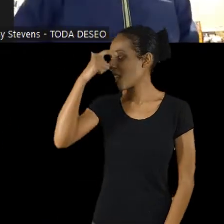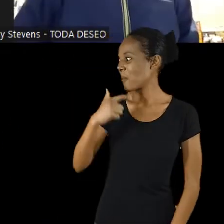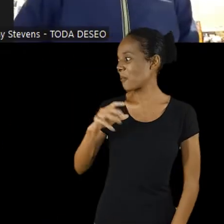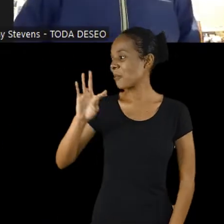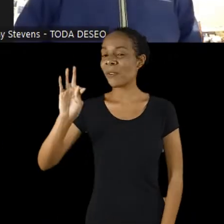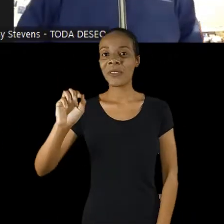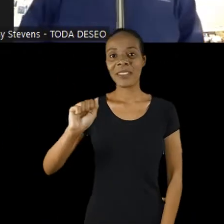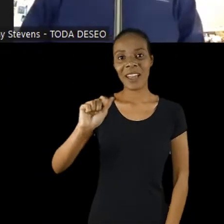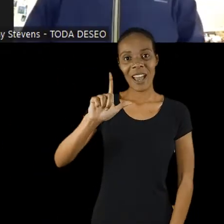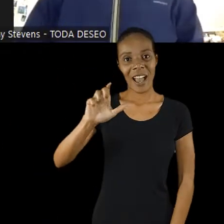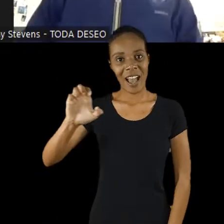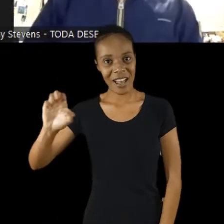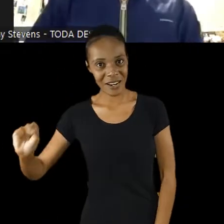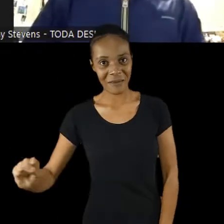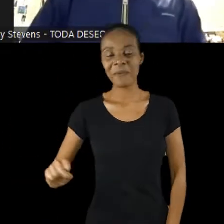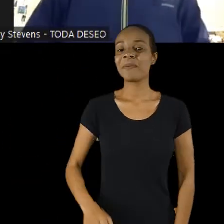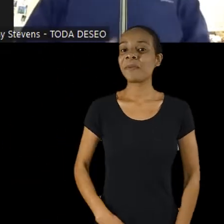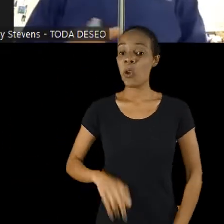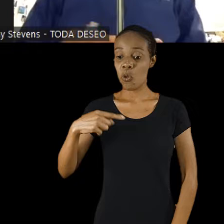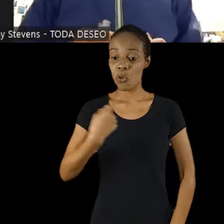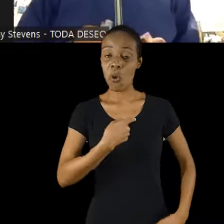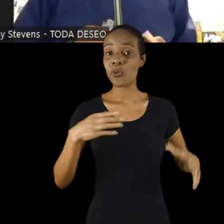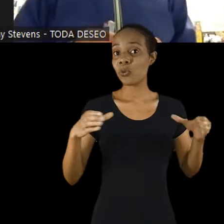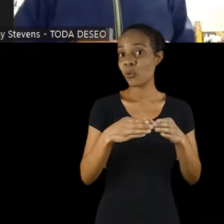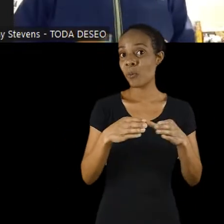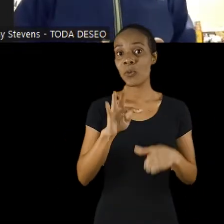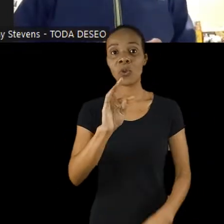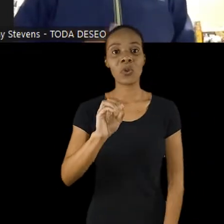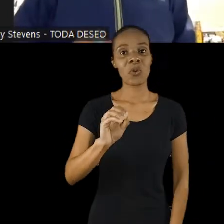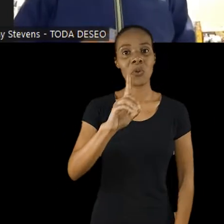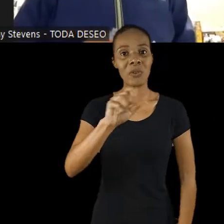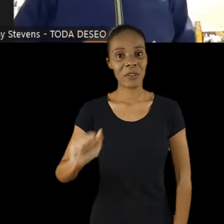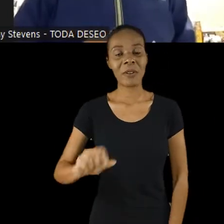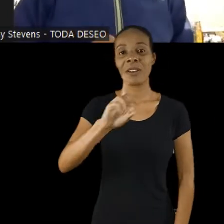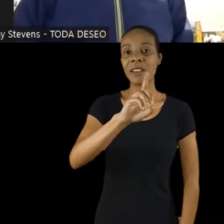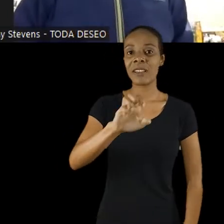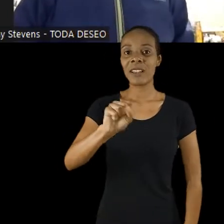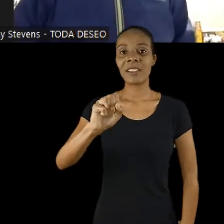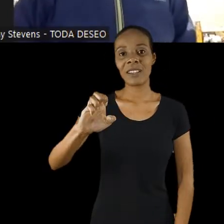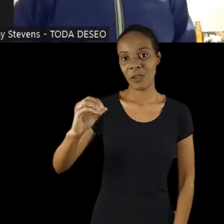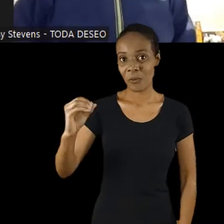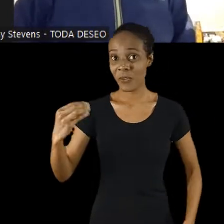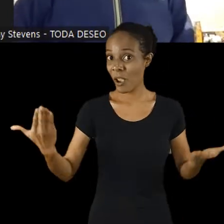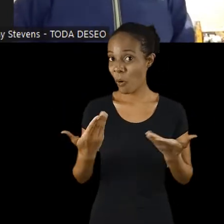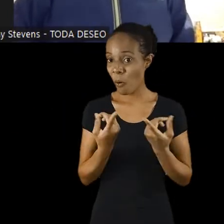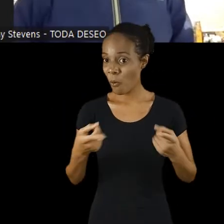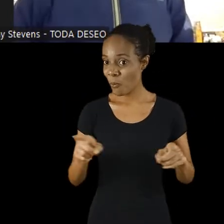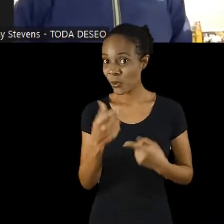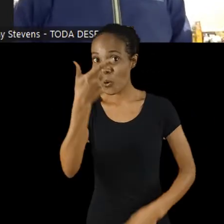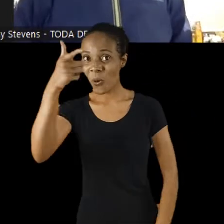Toda Desceu. E é isso, Juliana, bora lá. Mais uma musicota pra gente.